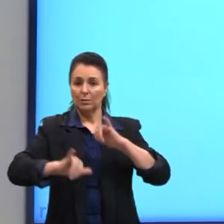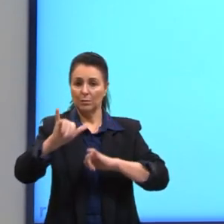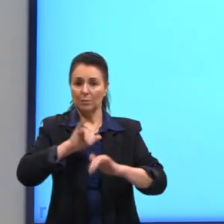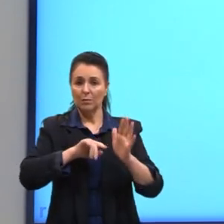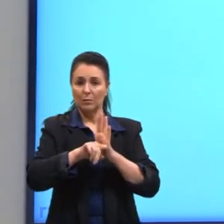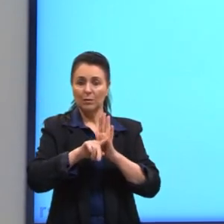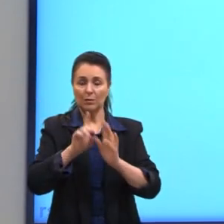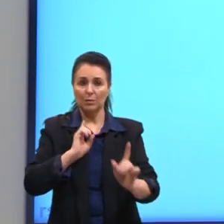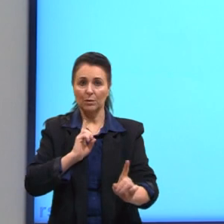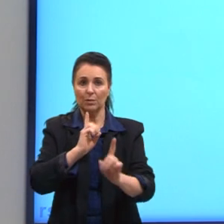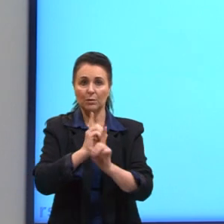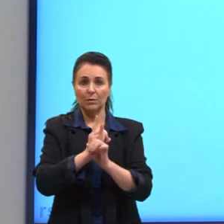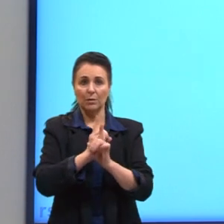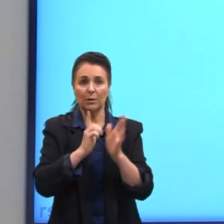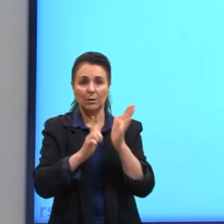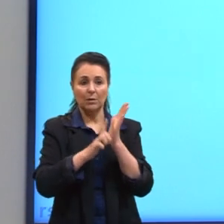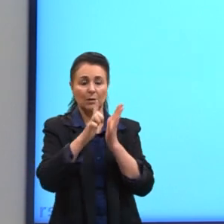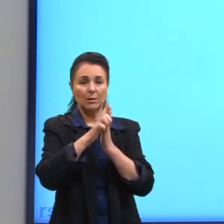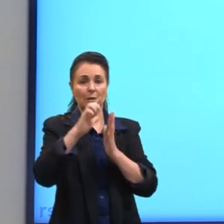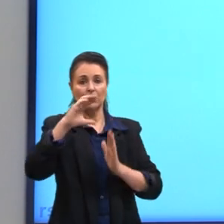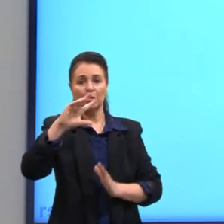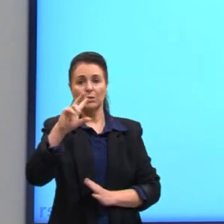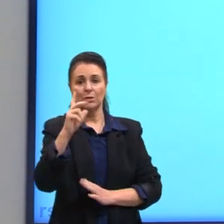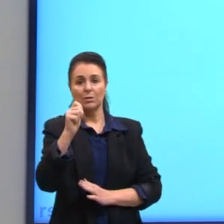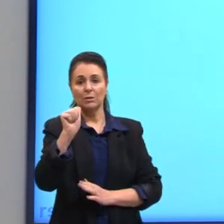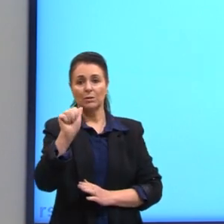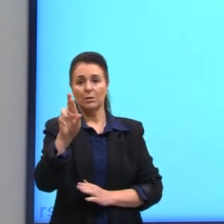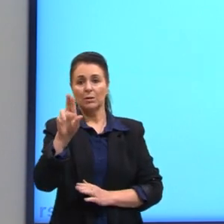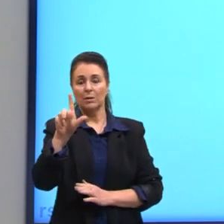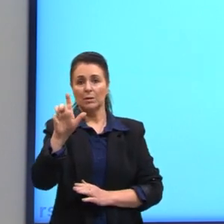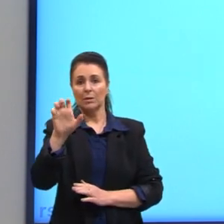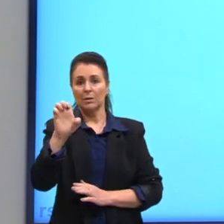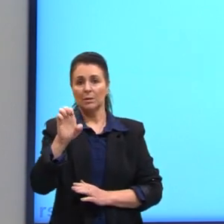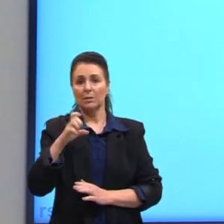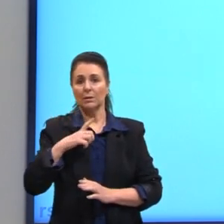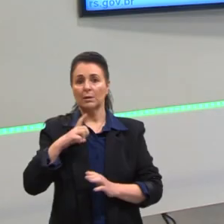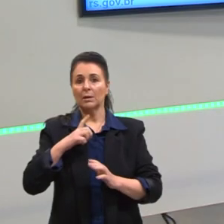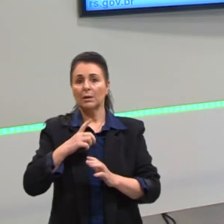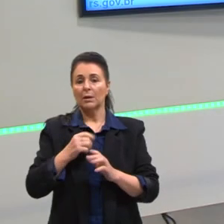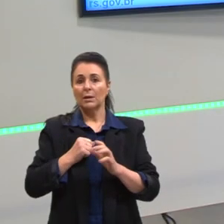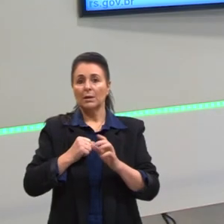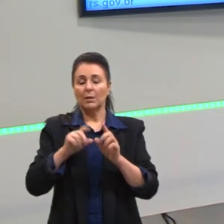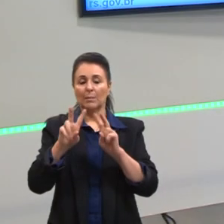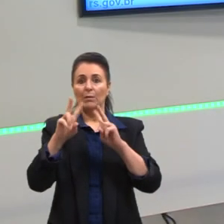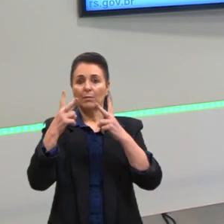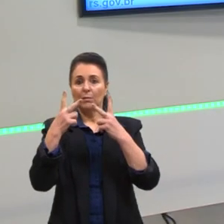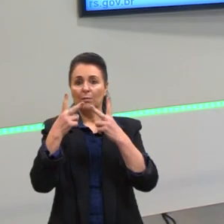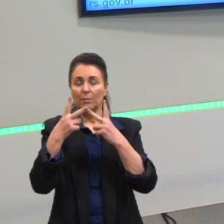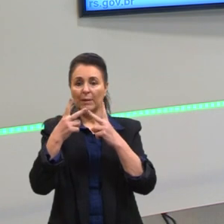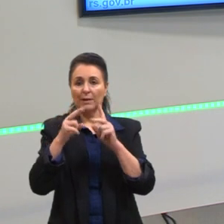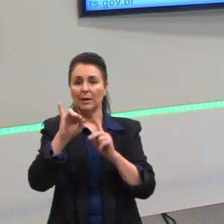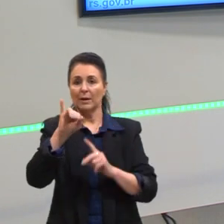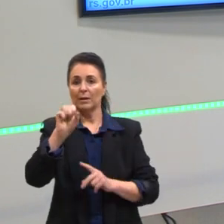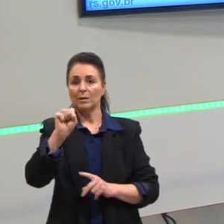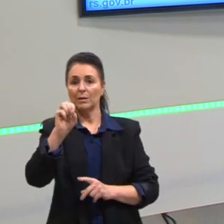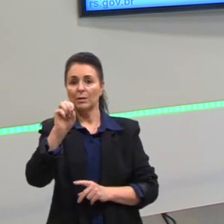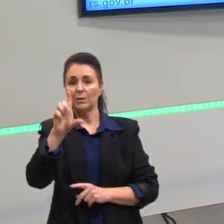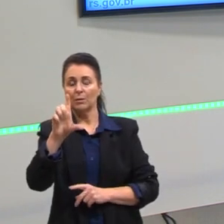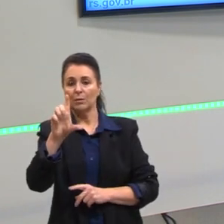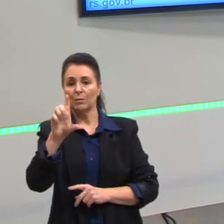descobriu essa lei EA lei de Charles que é transformação isométrica ou isovolumétrica que quando eu tenho